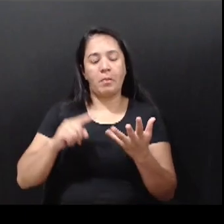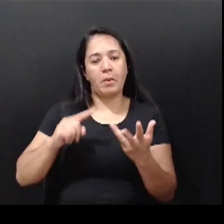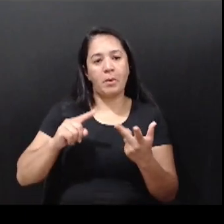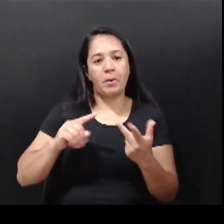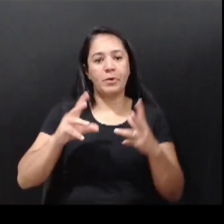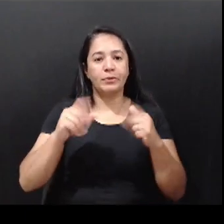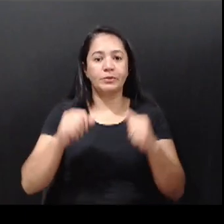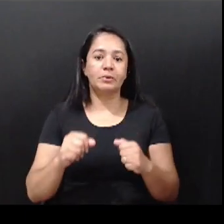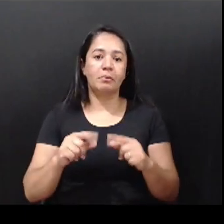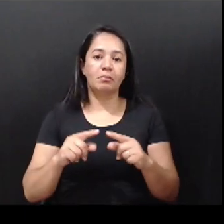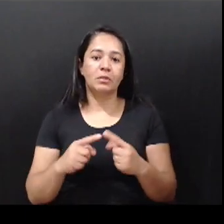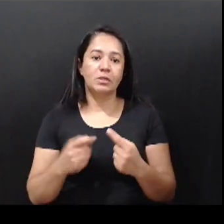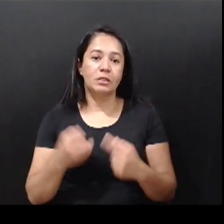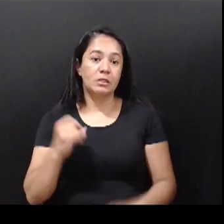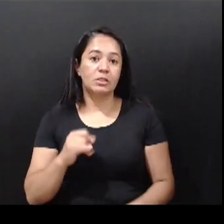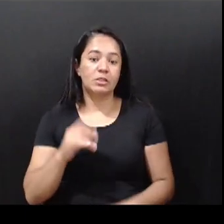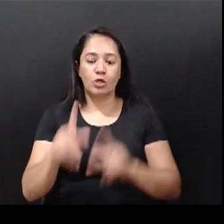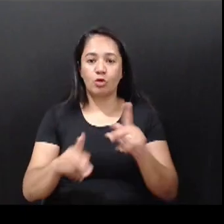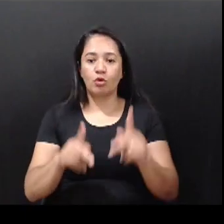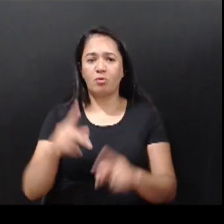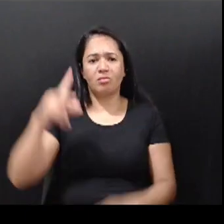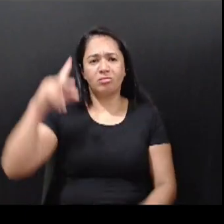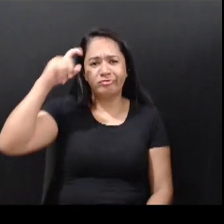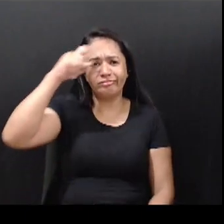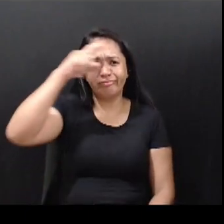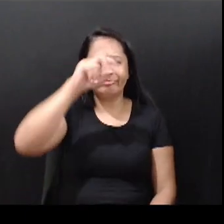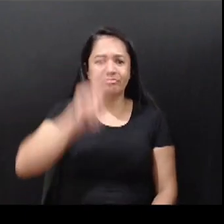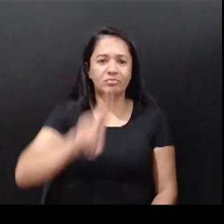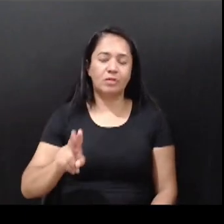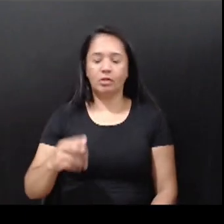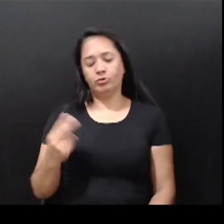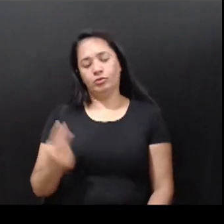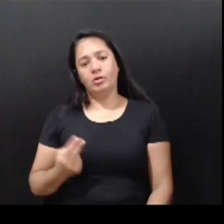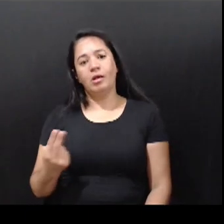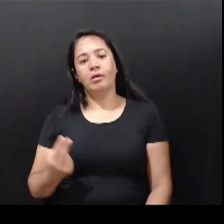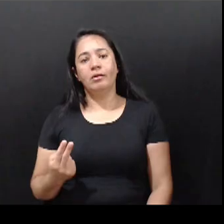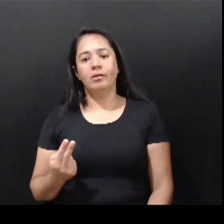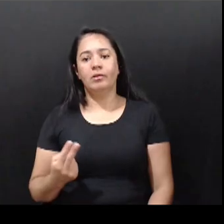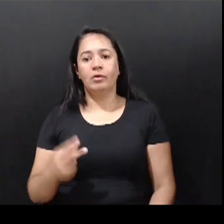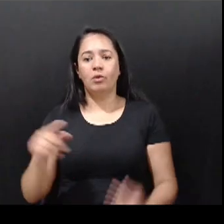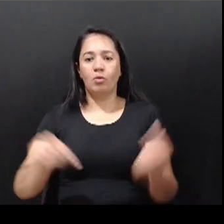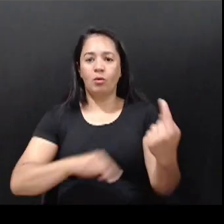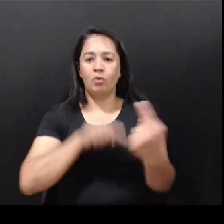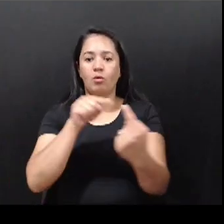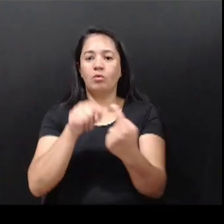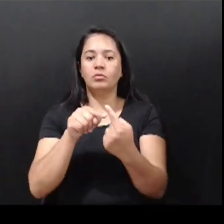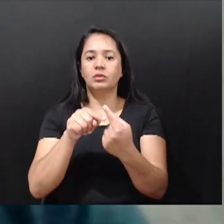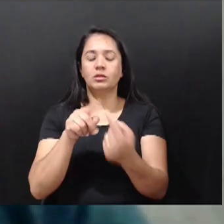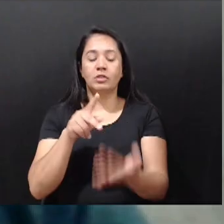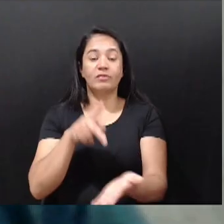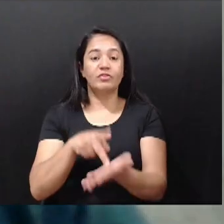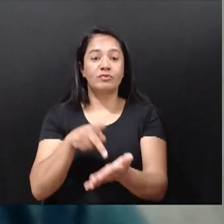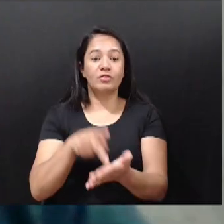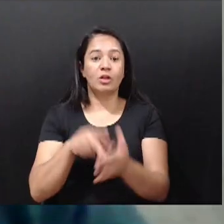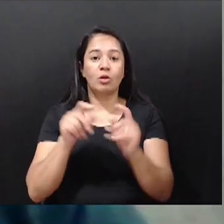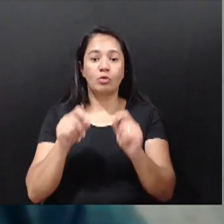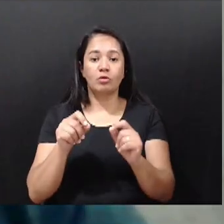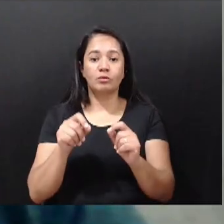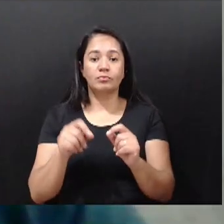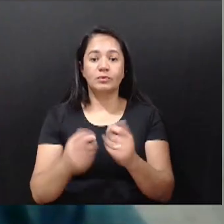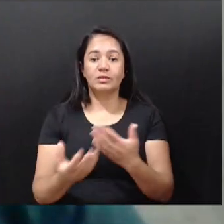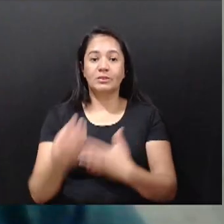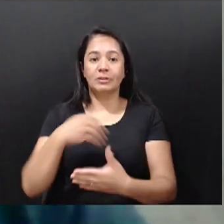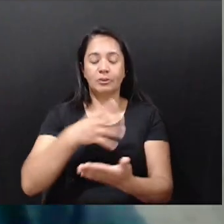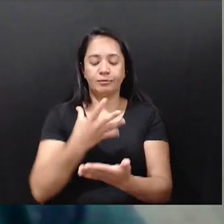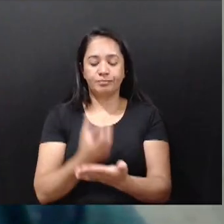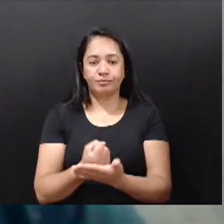a população tiver dificuldade de usar, né? Então, o objetivo foi, de fato, ter um software bem fácil